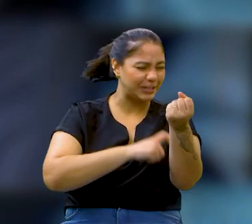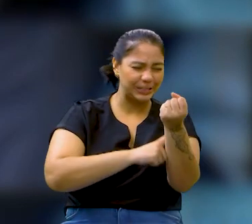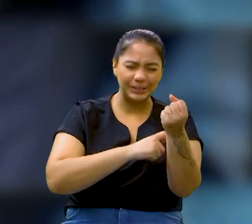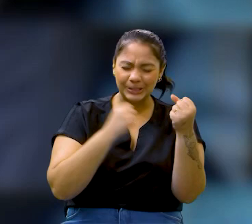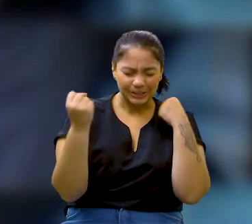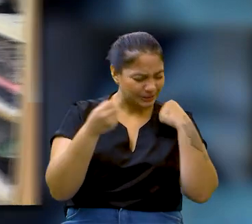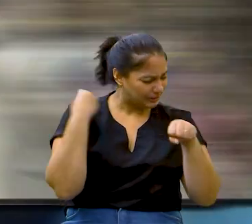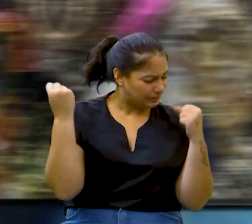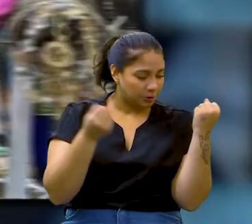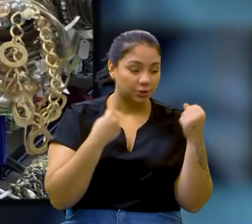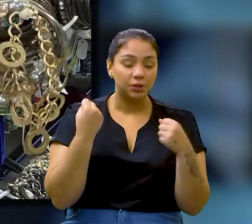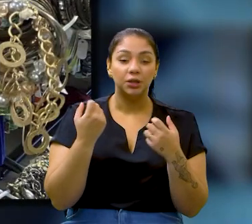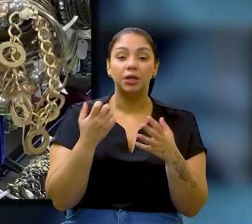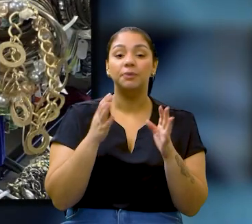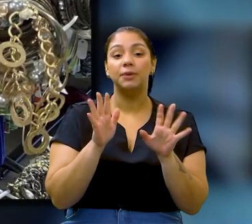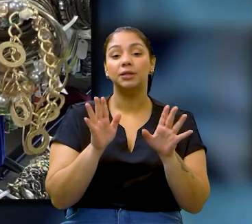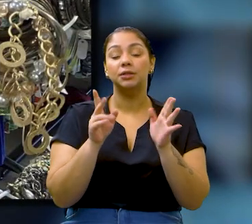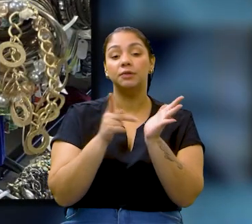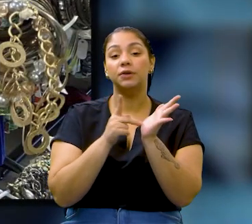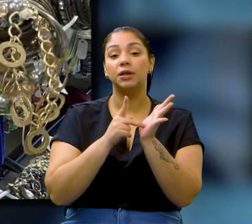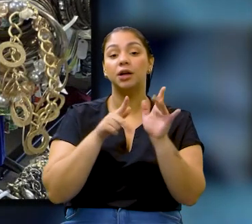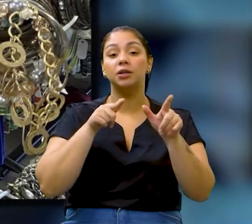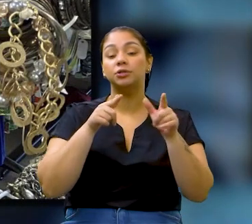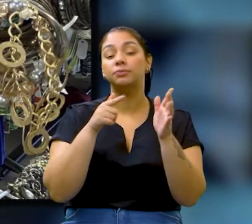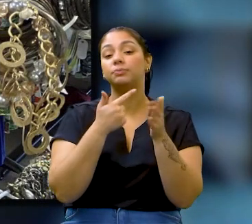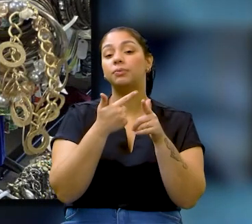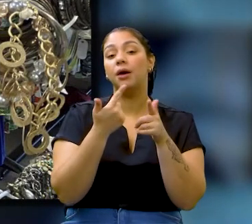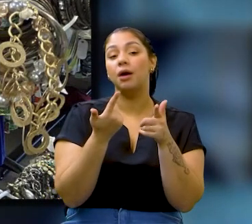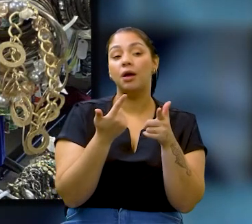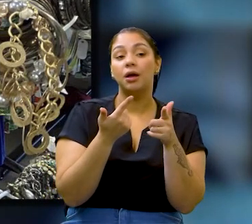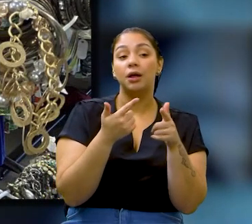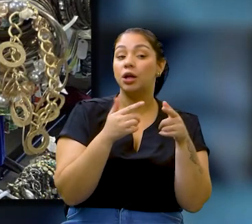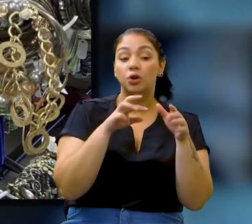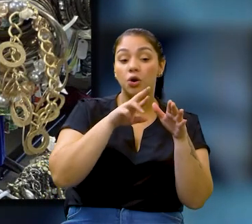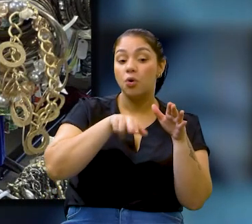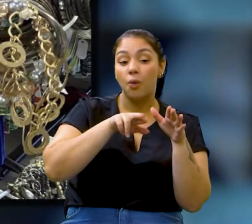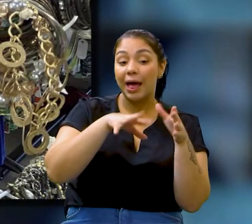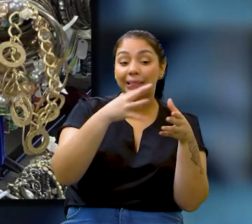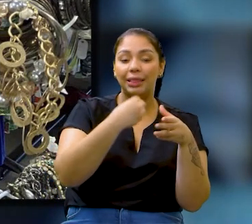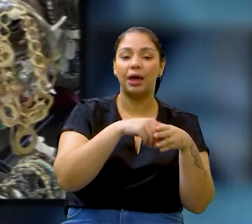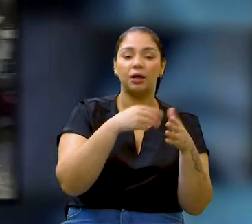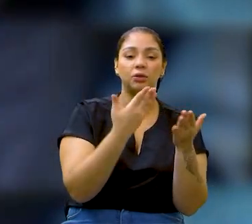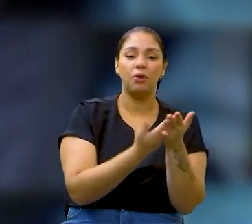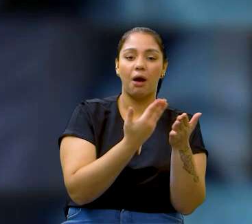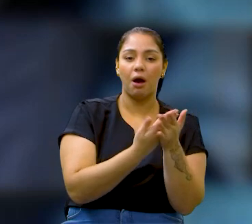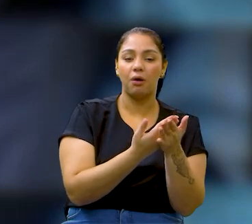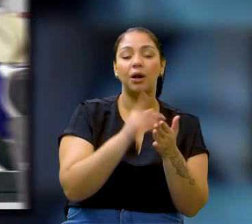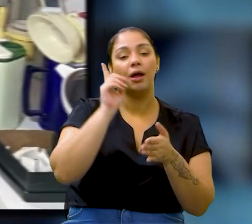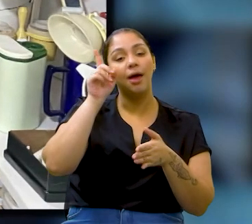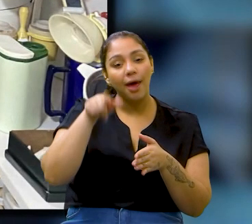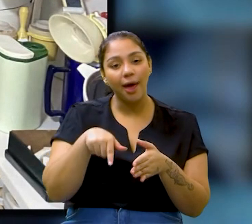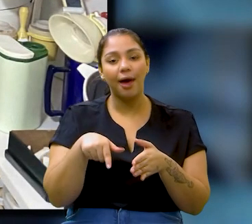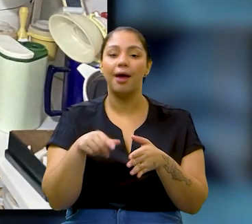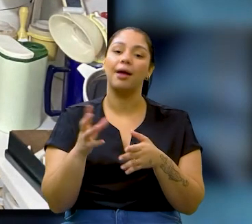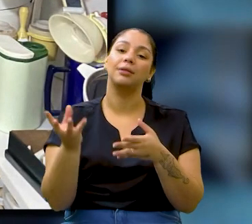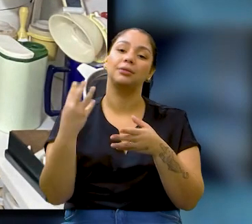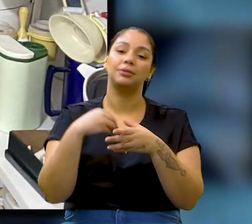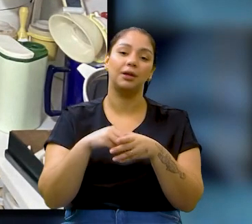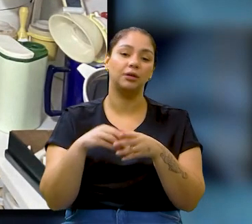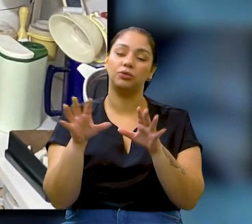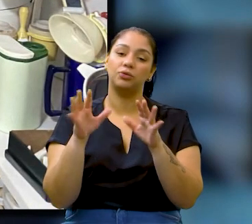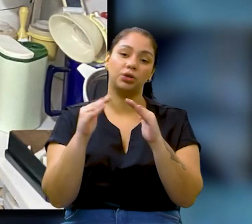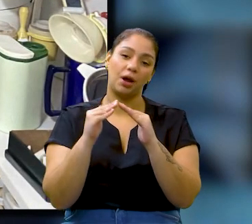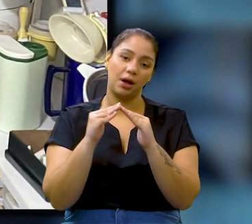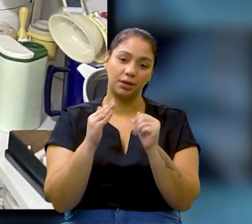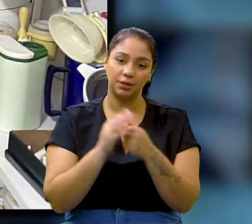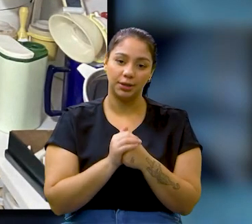tentando resolver aquilo na sala de aula quando o problema às vezes está em casa, está no bairro, alguma coisa assim. E o pós-pandemia